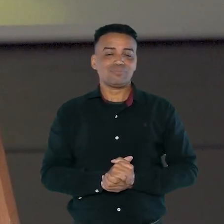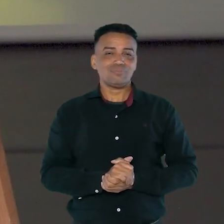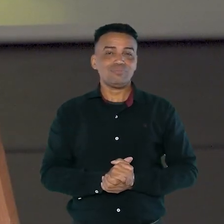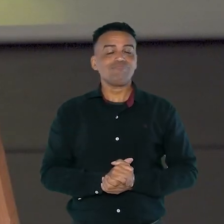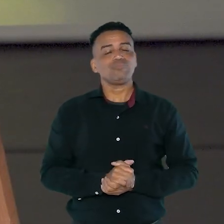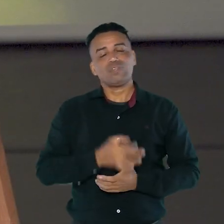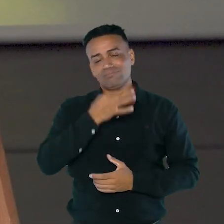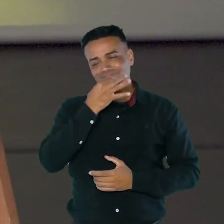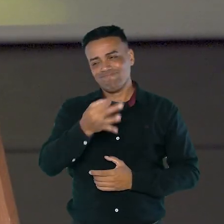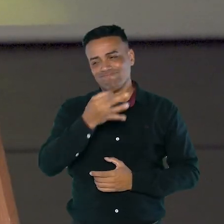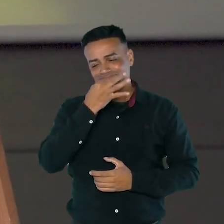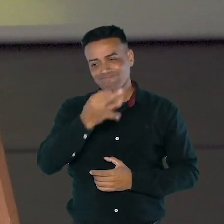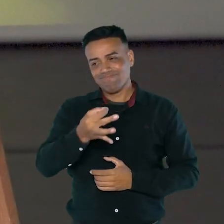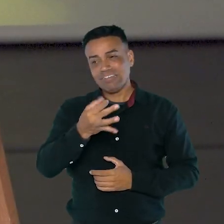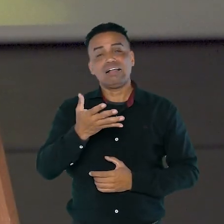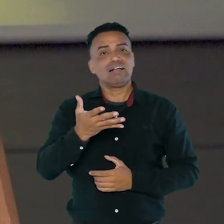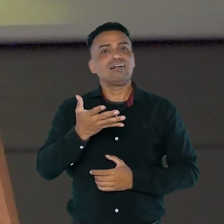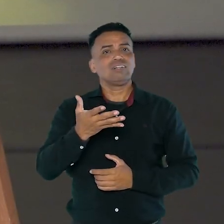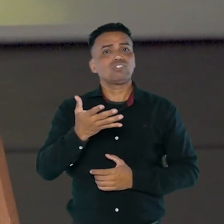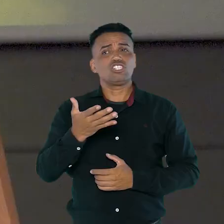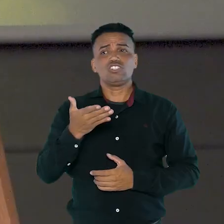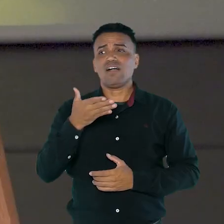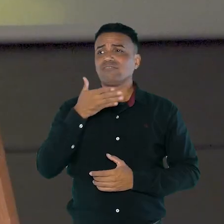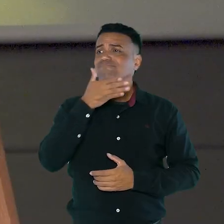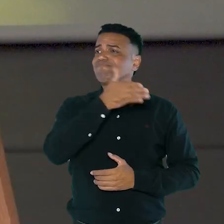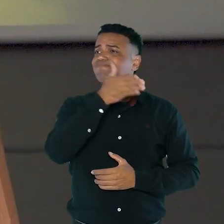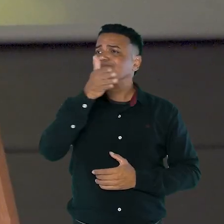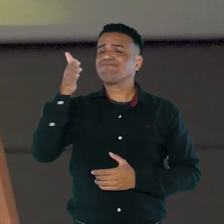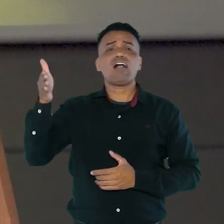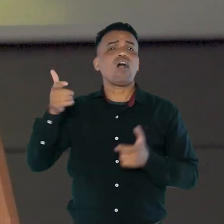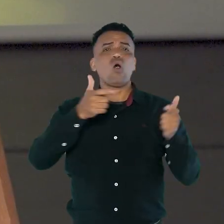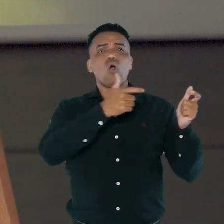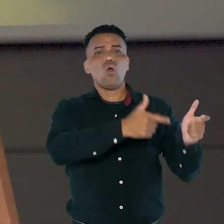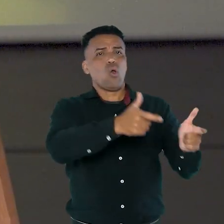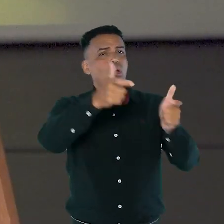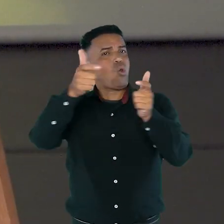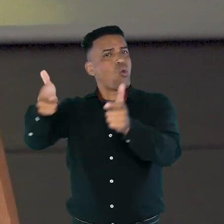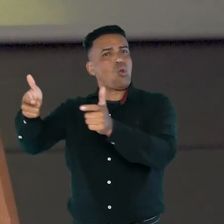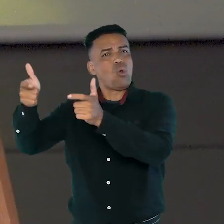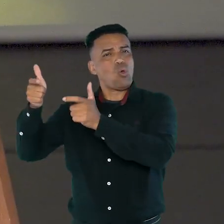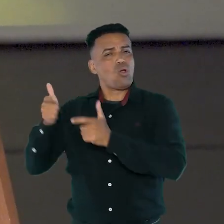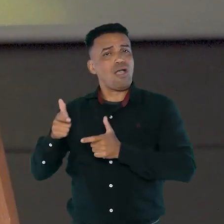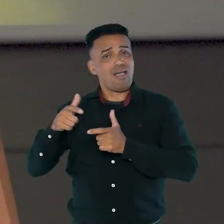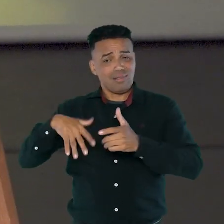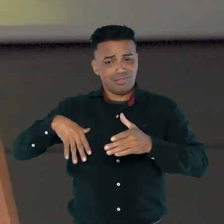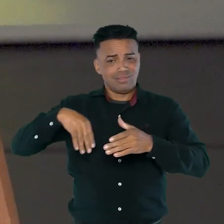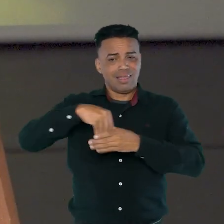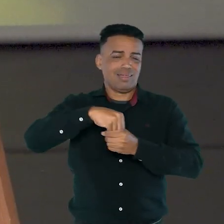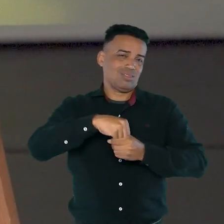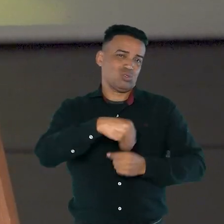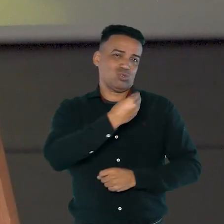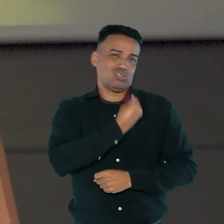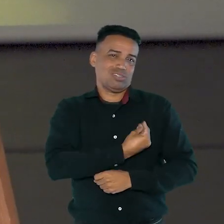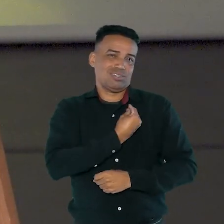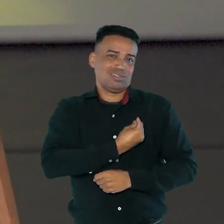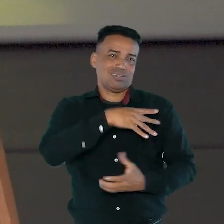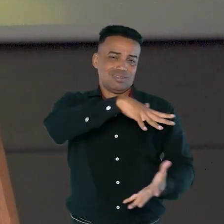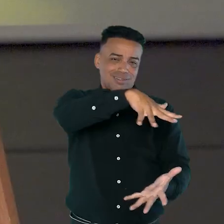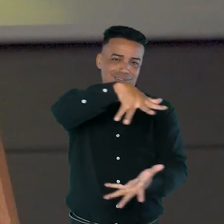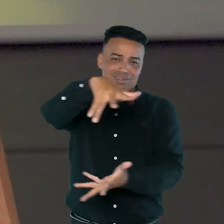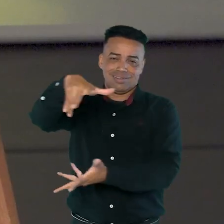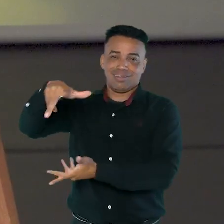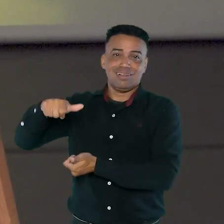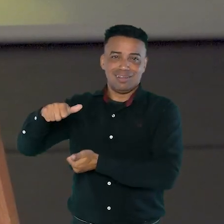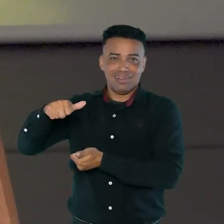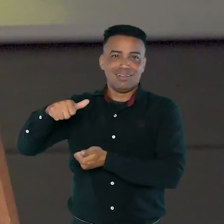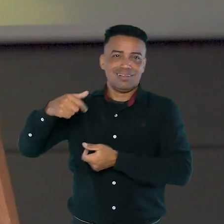E acho que a gente vai ocupando nossos lugares dentro do jogo, né? Dentro